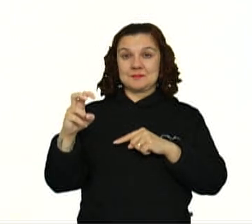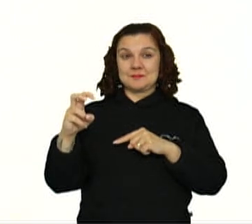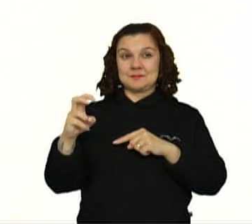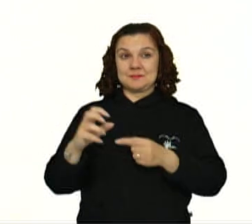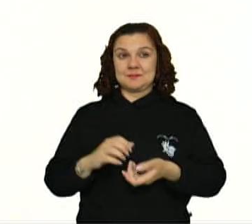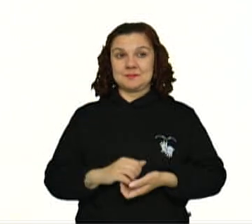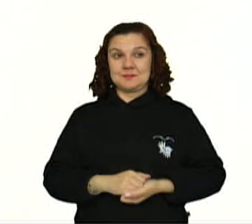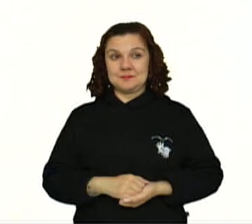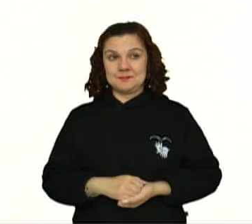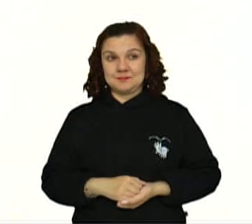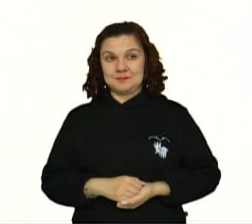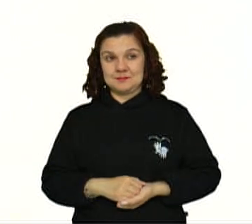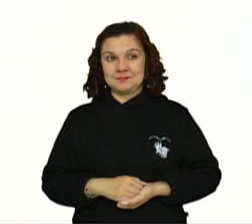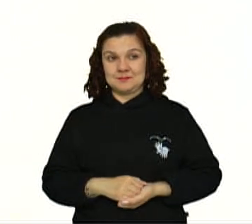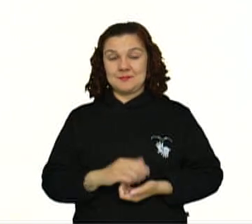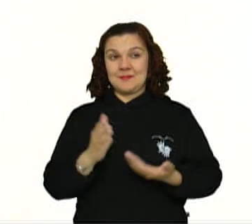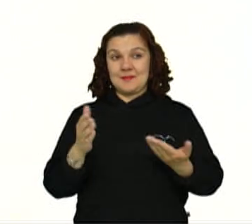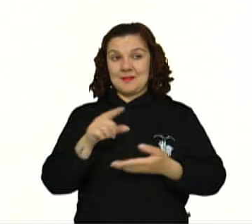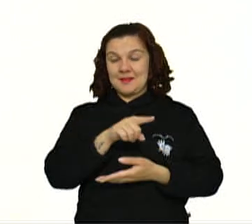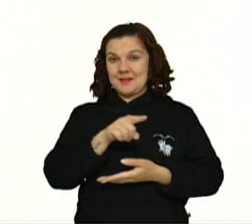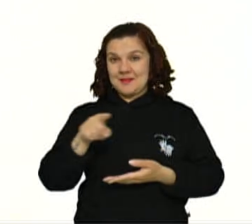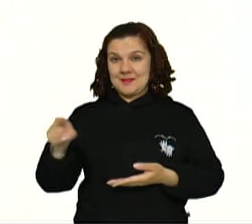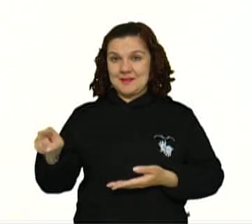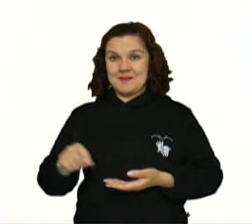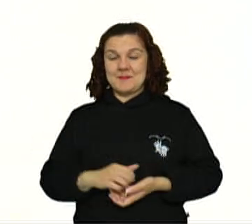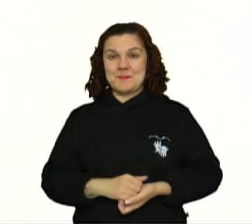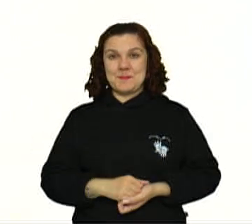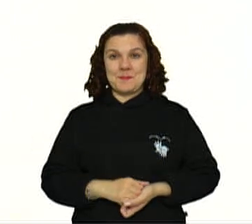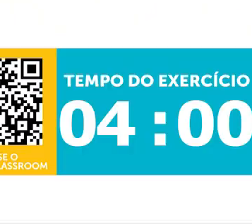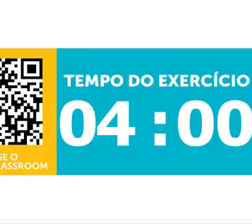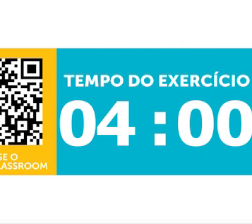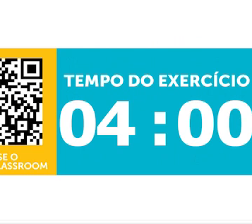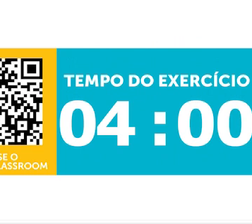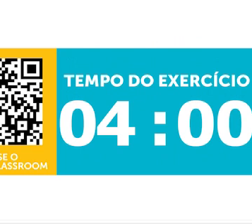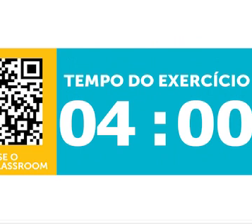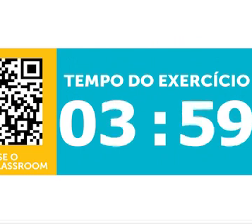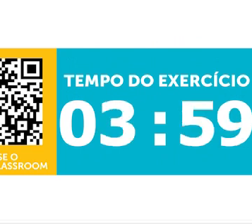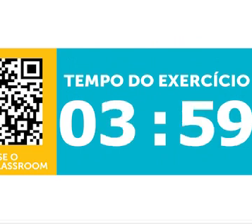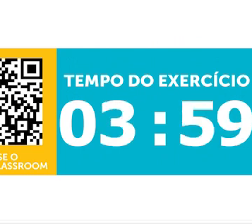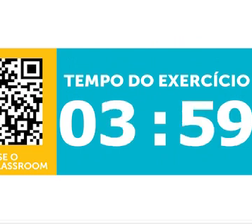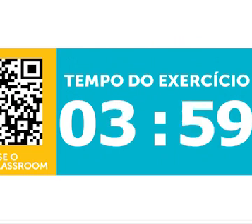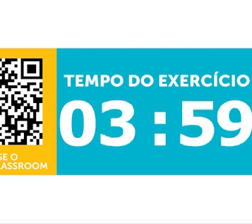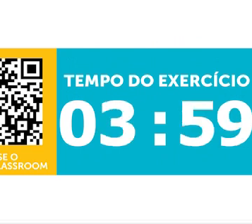5 sujeito indeterminado. Com vocês lá.